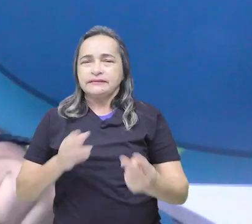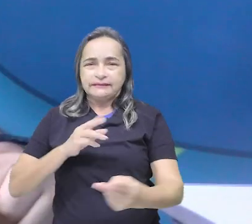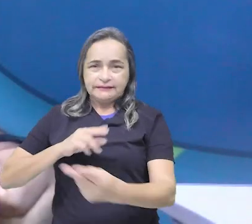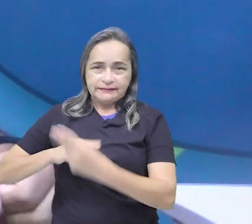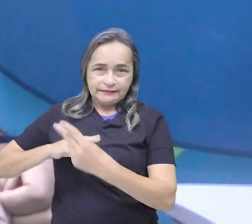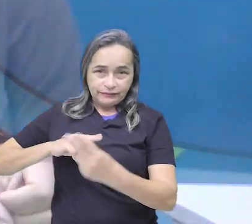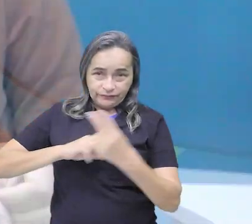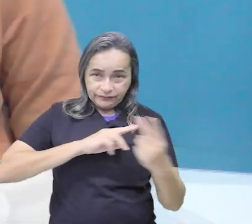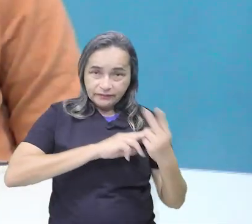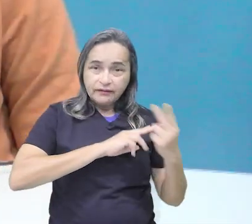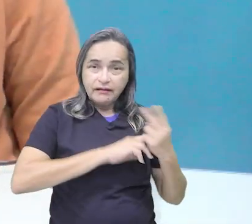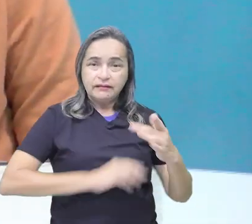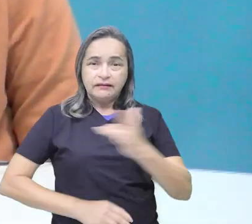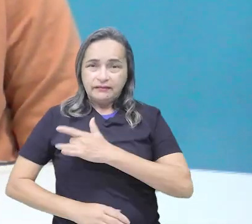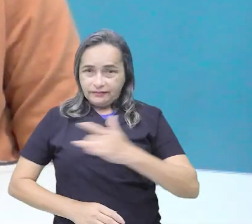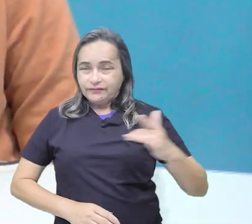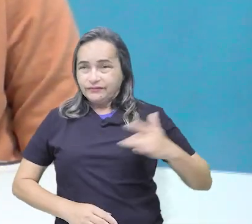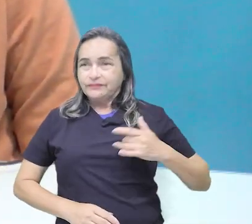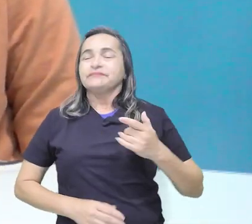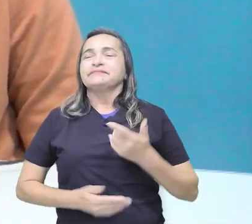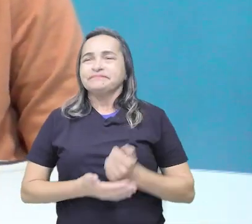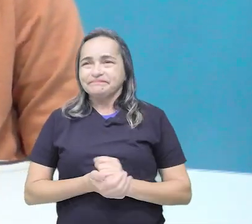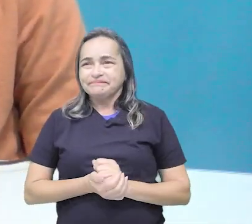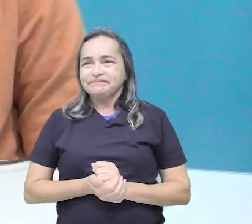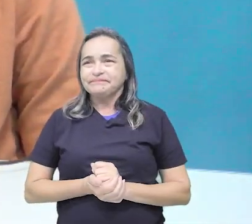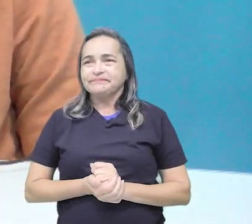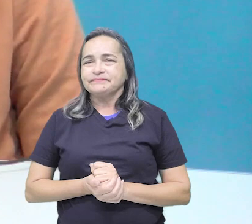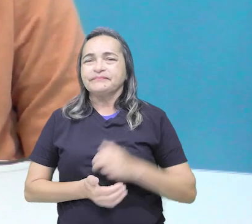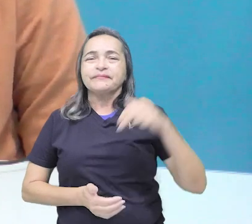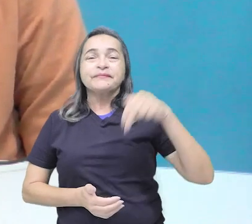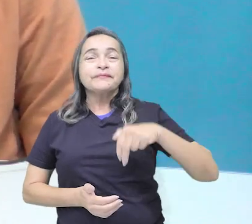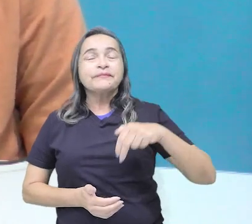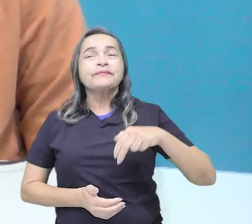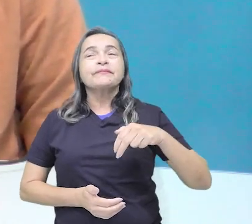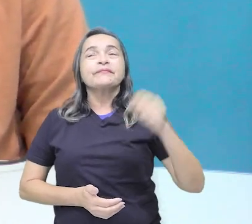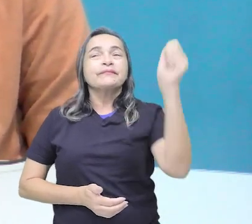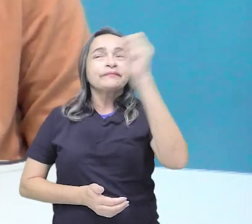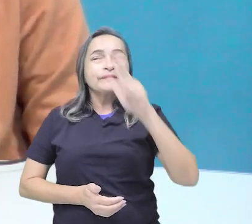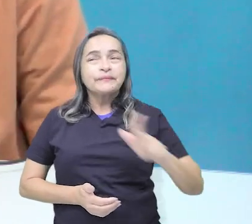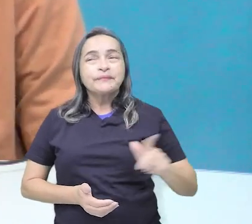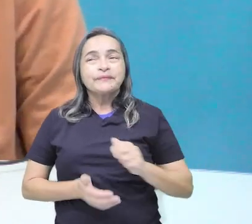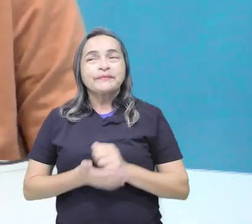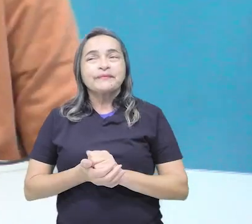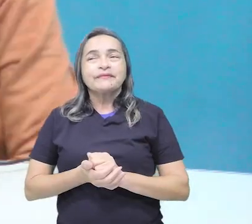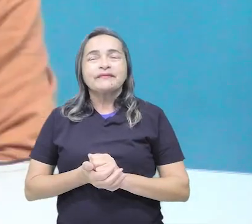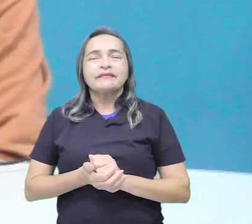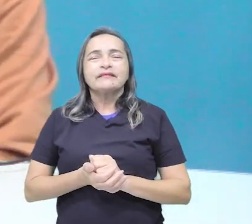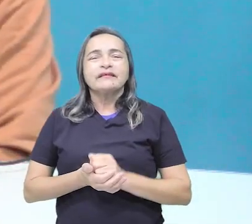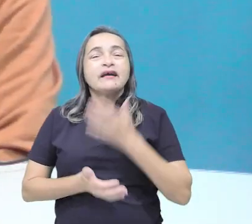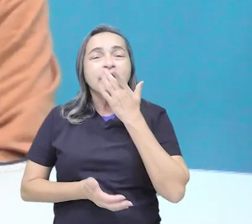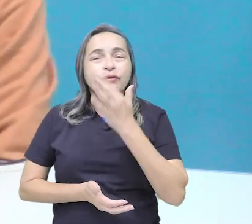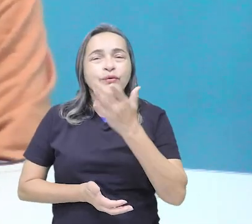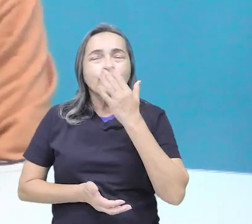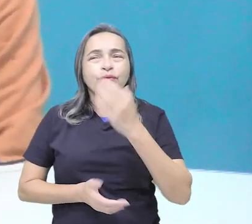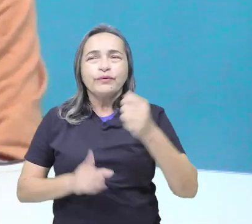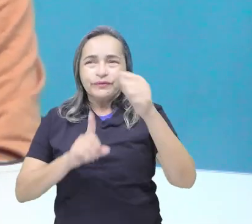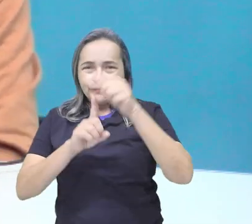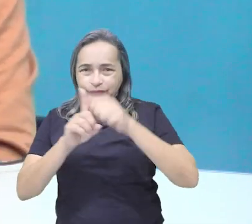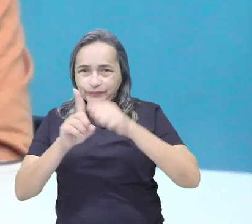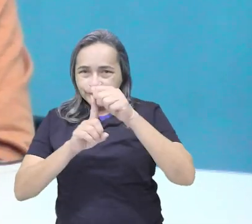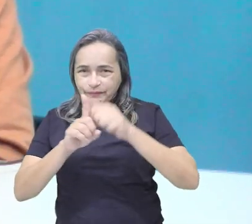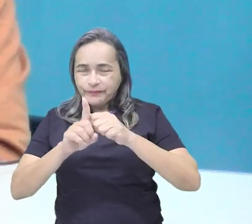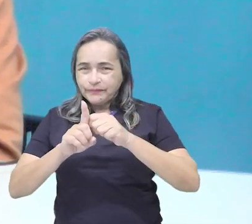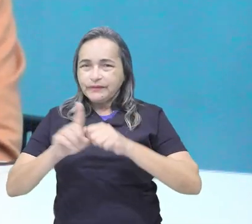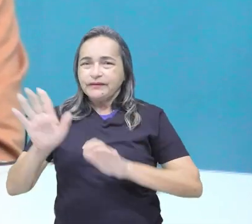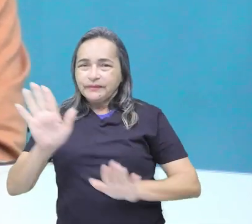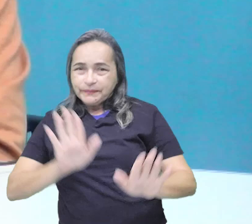todo. Gente, parece que o Novembro Azul ele se estendeu e é a cor e o mês do cuidado da saúde